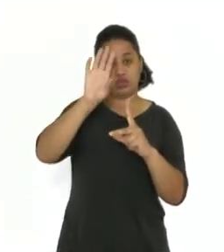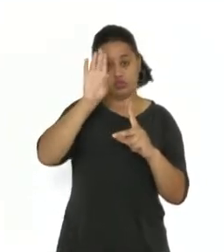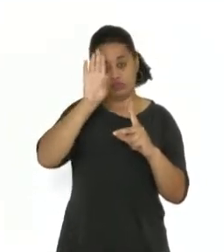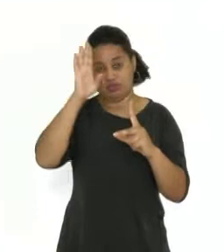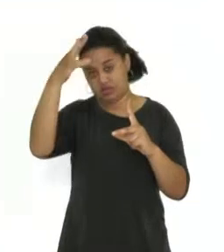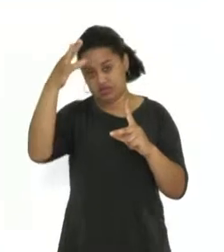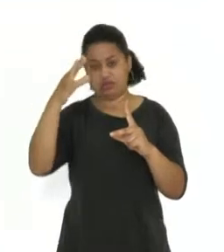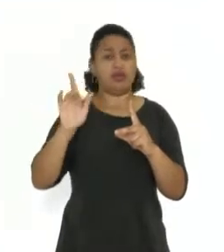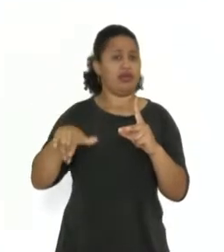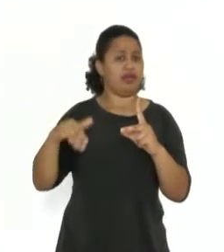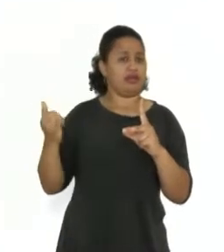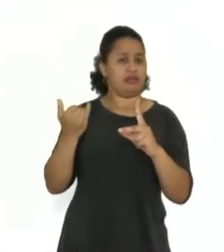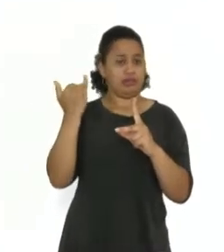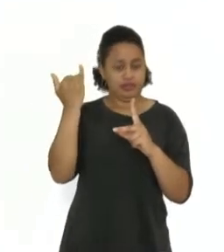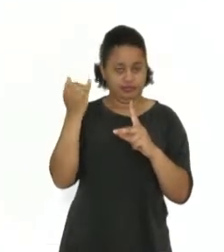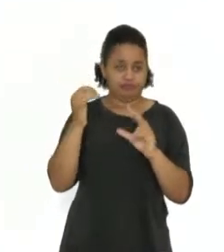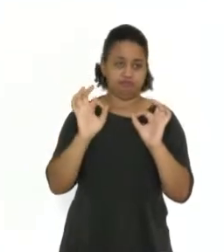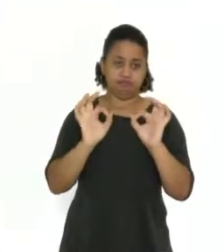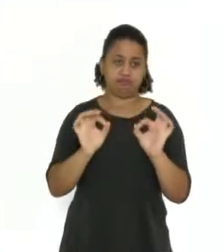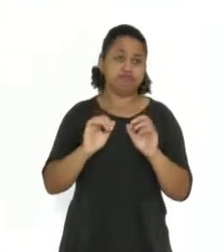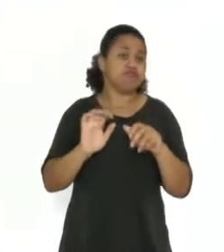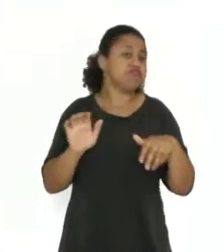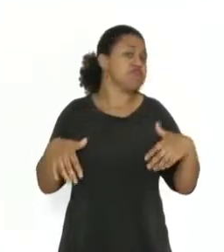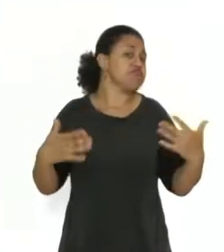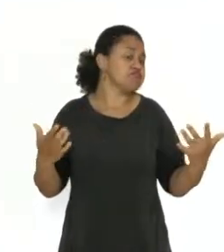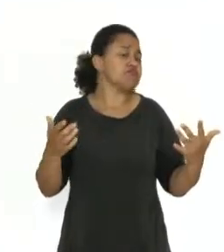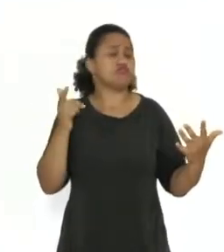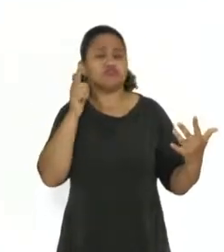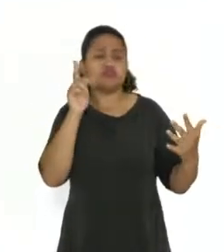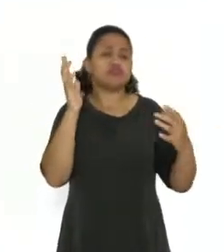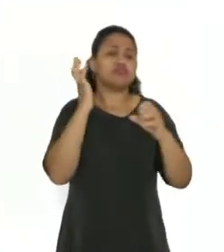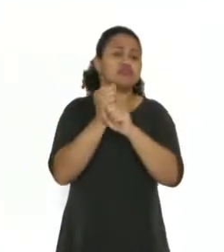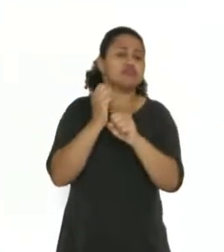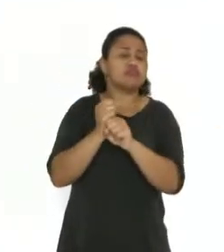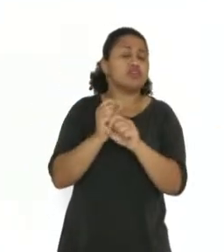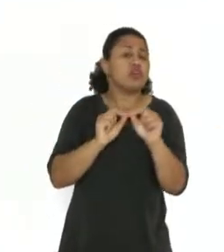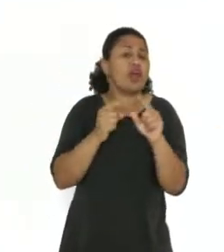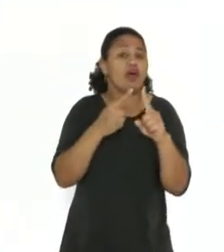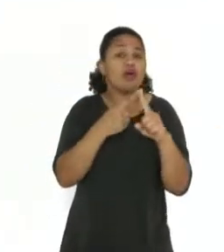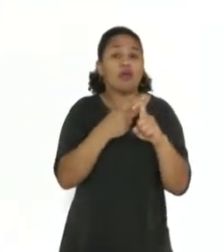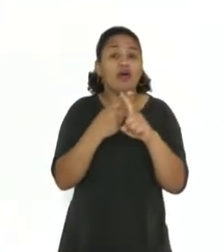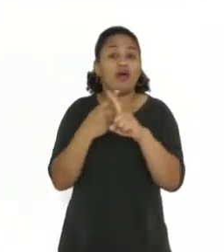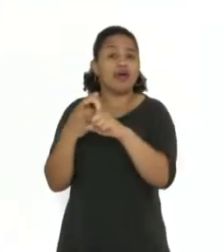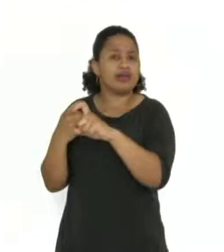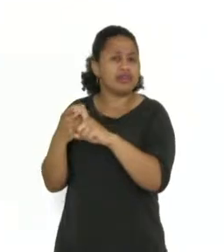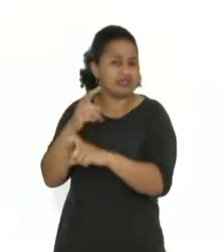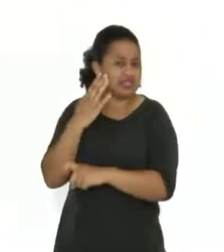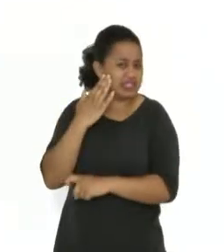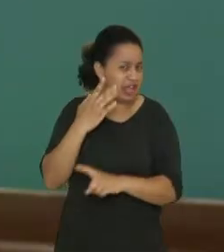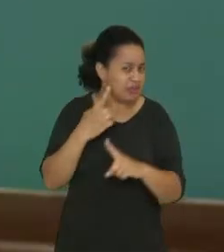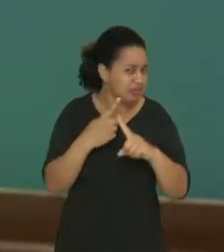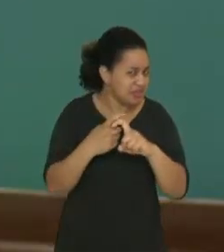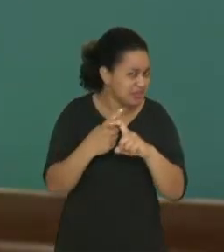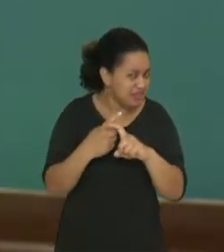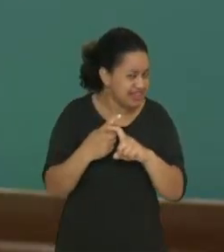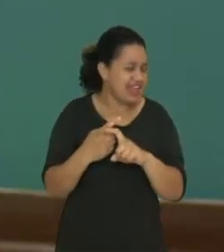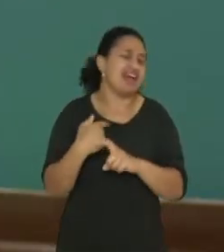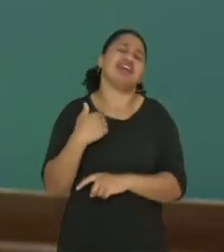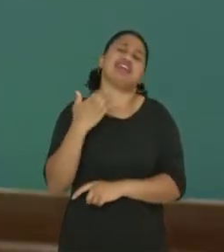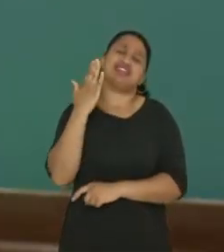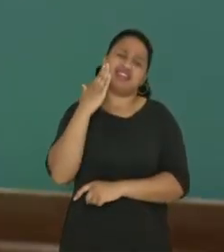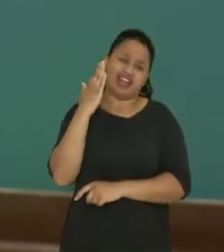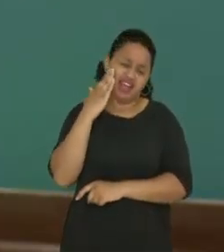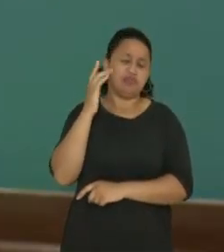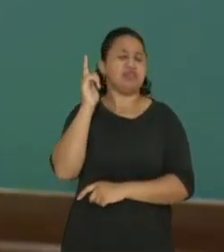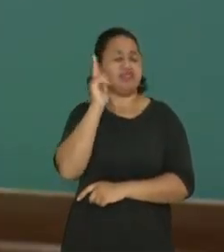chaves, que é muito importante, tá? E para calcular, agora é só multiplicar. Você aí sabe multiplicar? Ah, se sabe, então